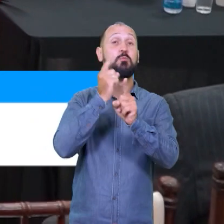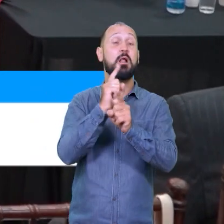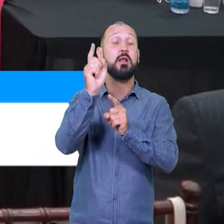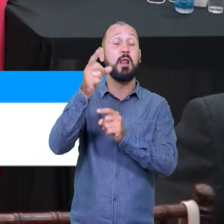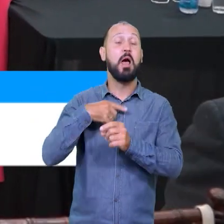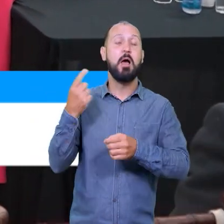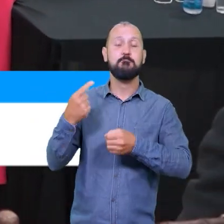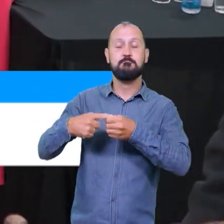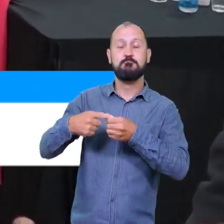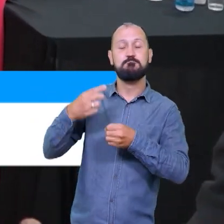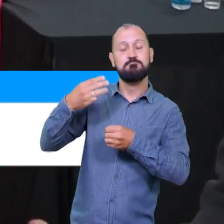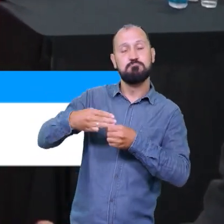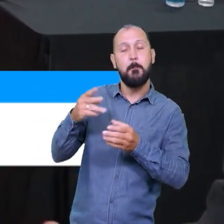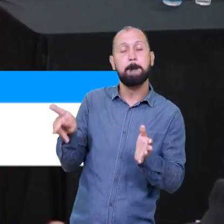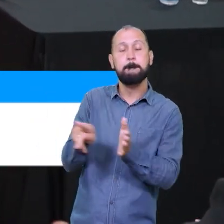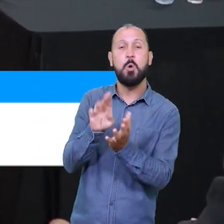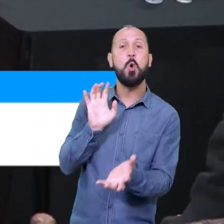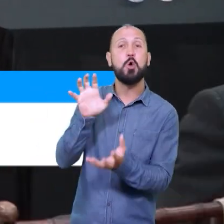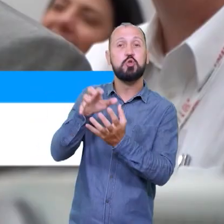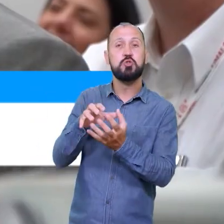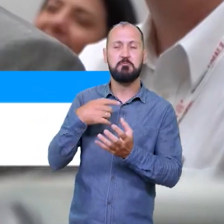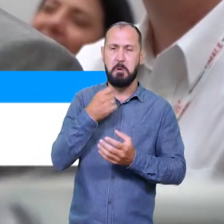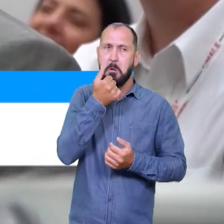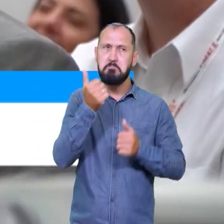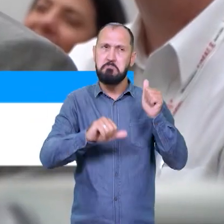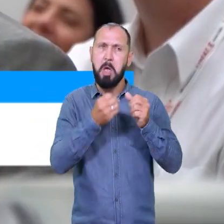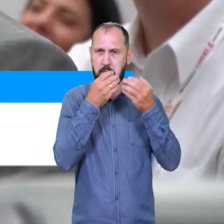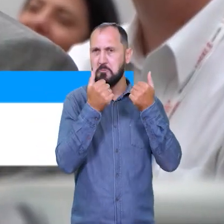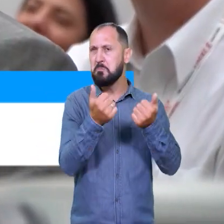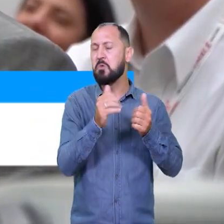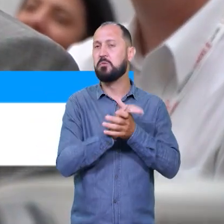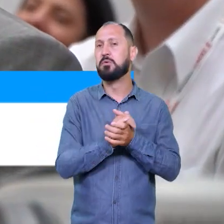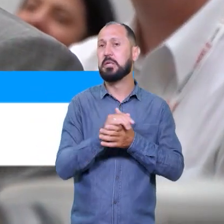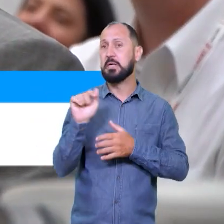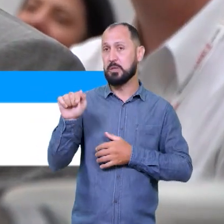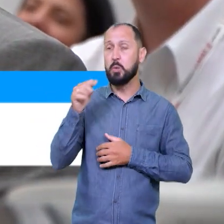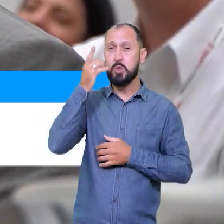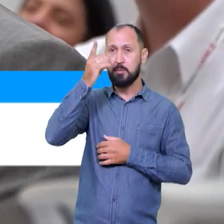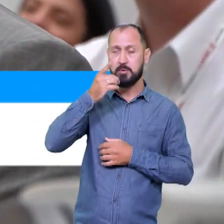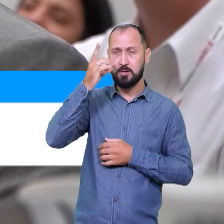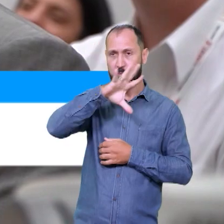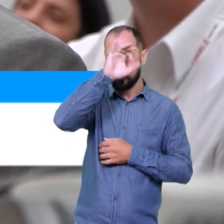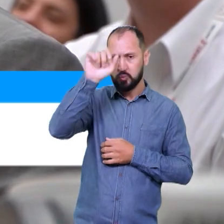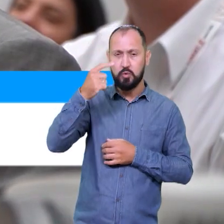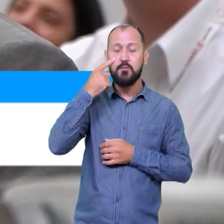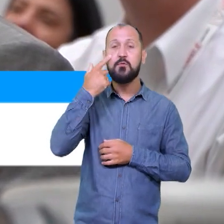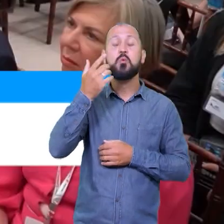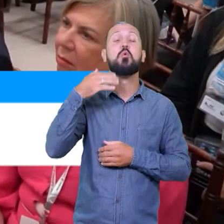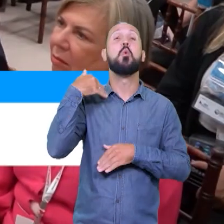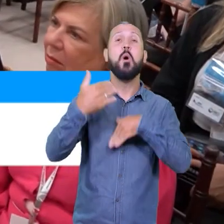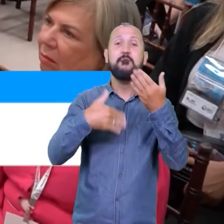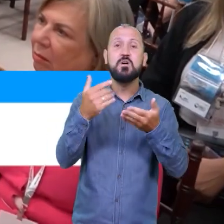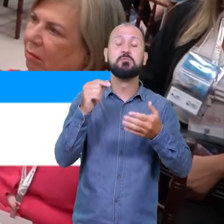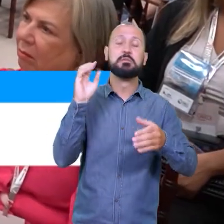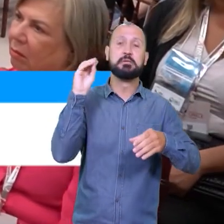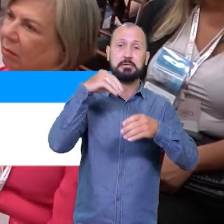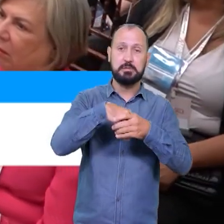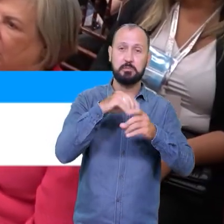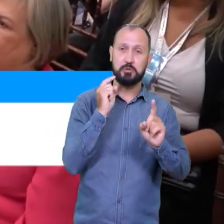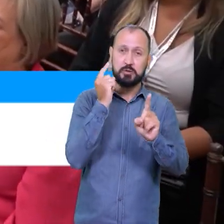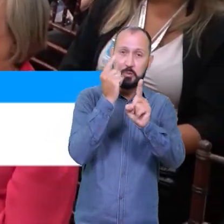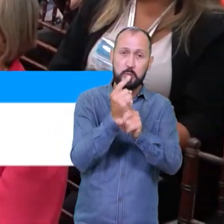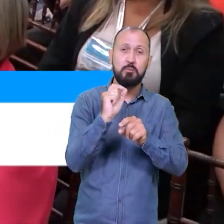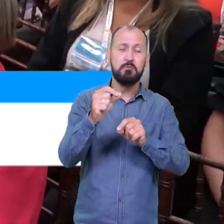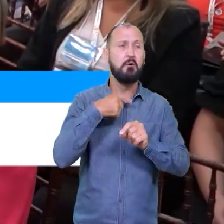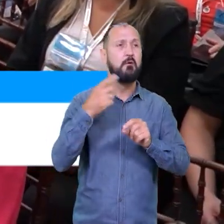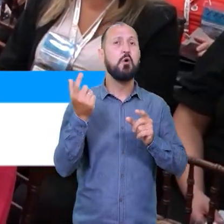entidade, realizada em Recife, avaliando o evento de forma satisfatória. Para o parlamentar sul-mato-grossense, os avanços alcançados